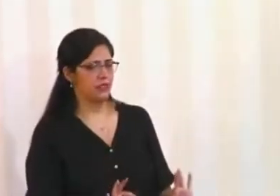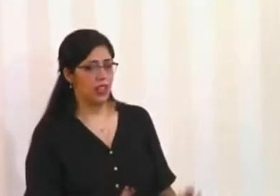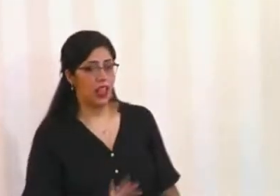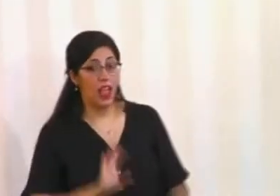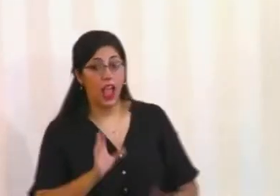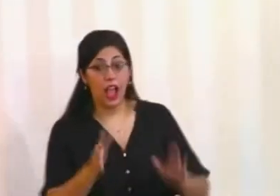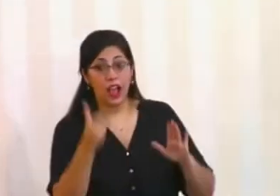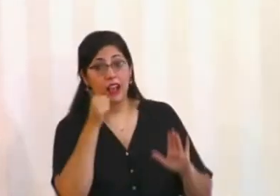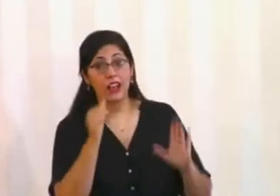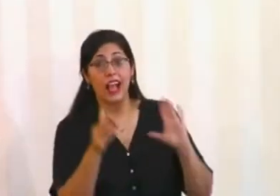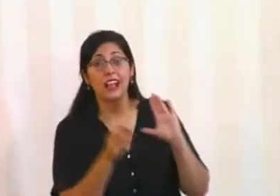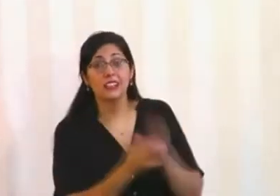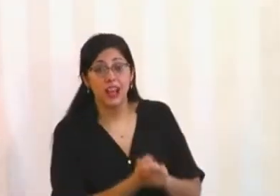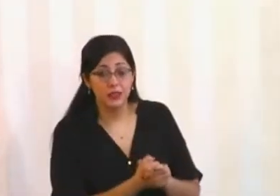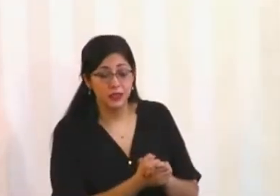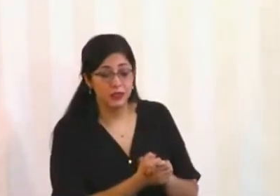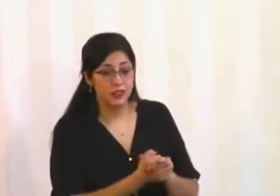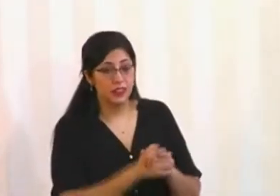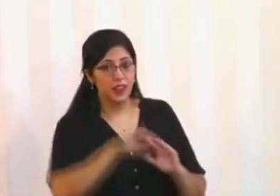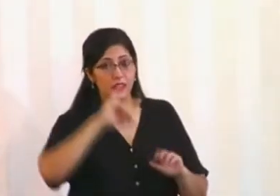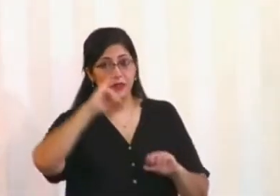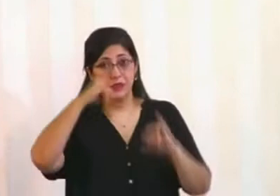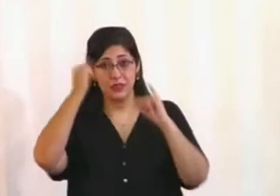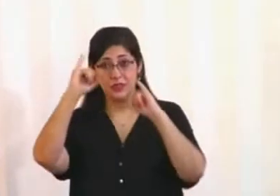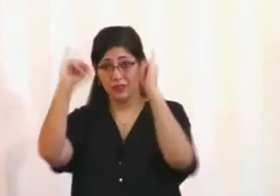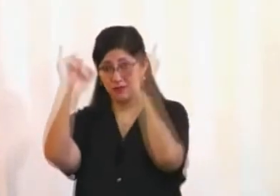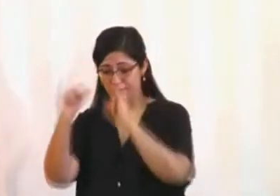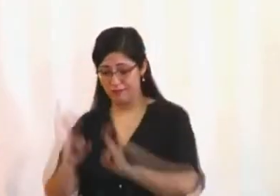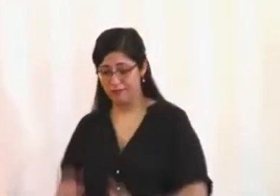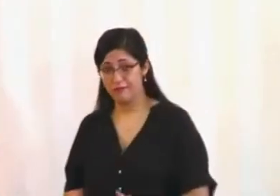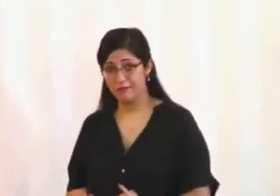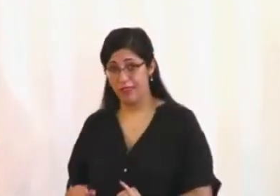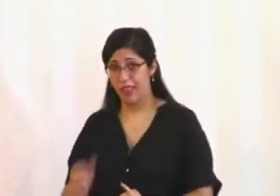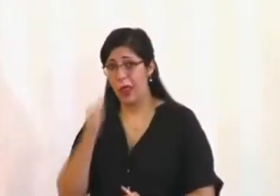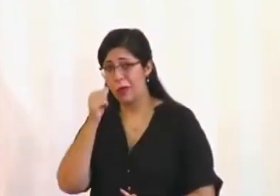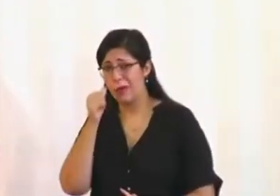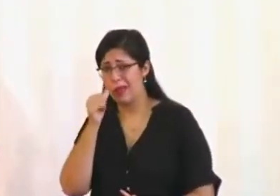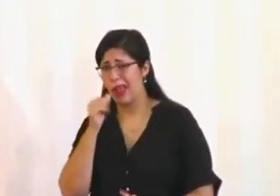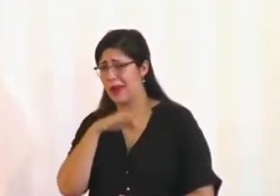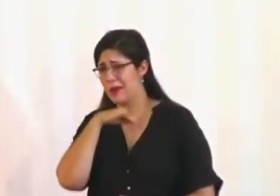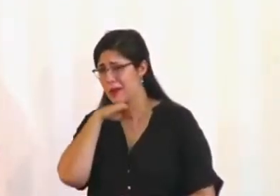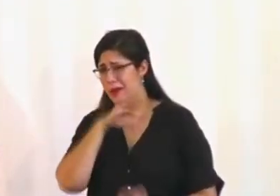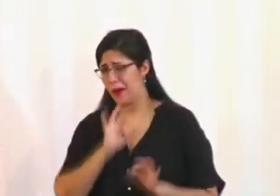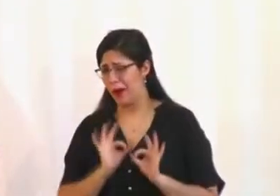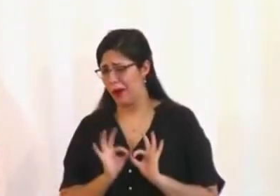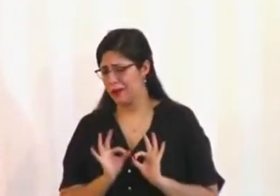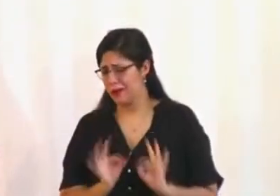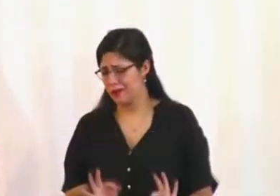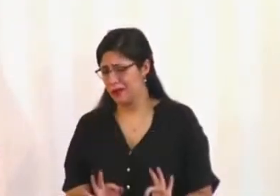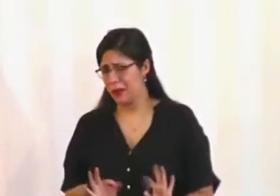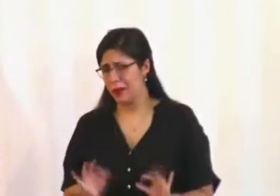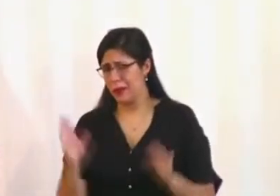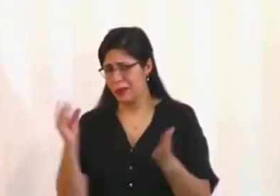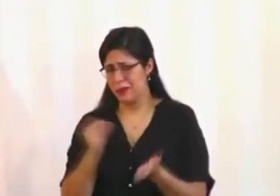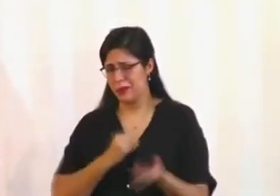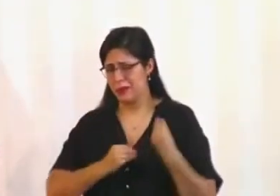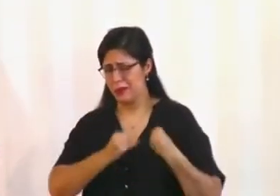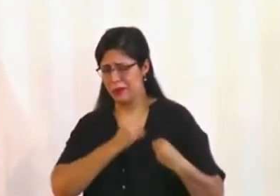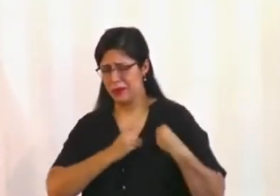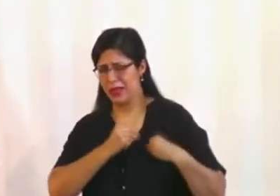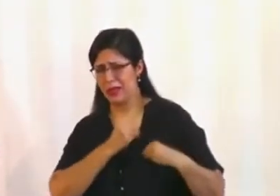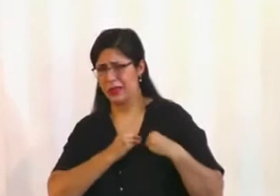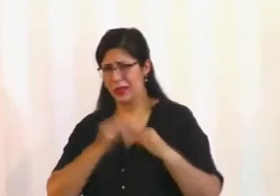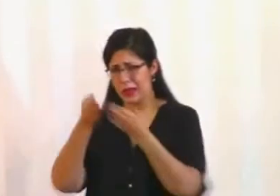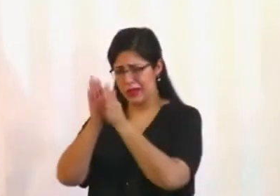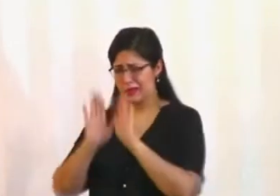Jezabel. A Jezabel, ela vai trazer uma série de influências más, negativas, tanto para o seu marido, para todo